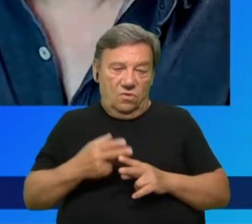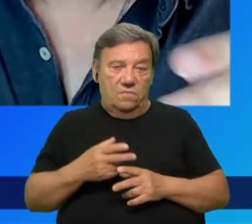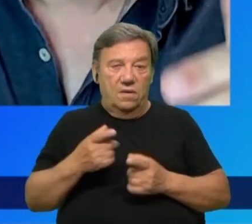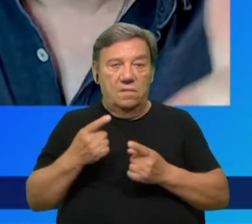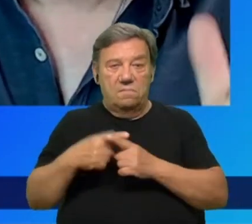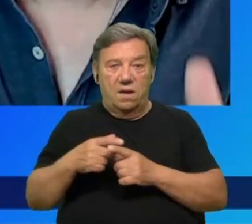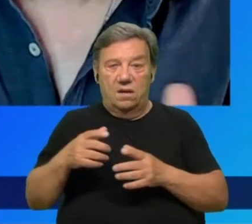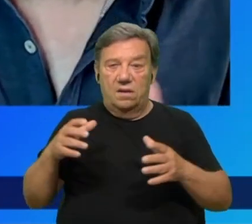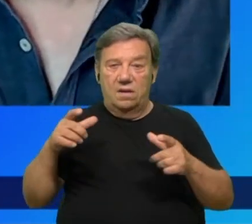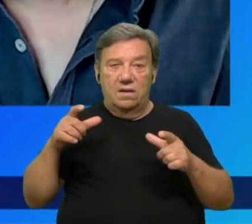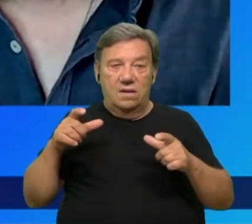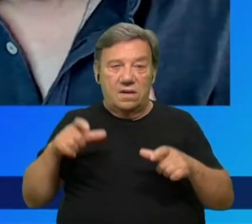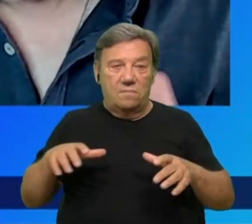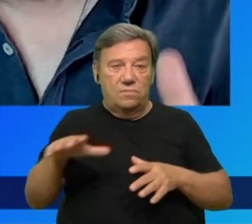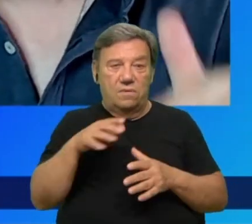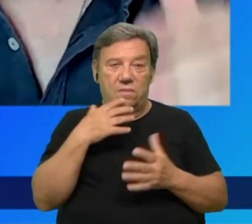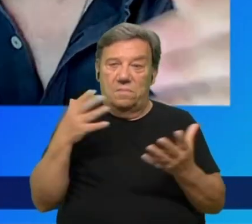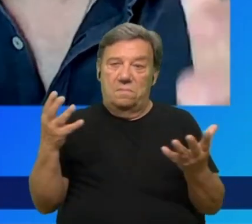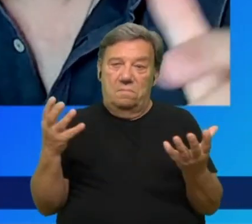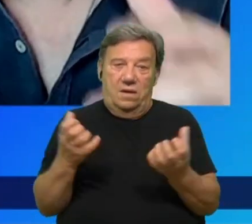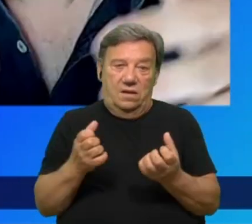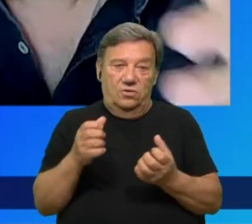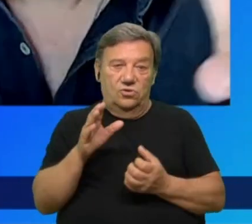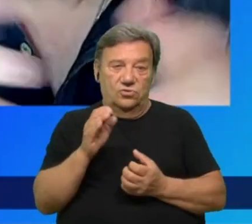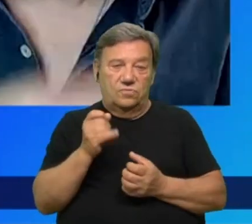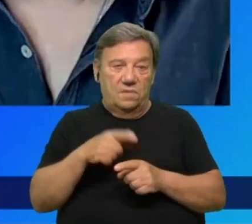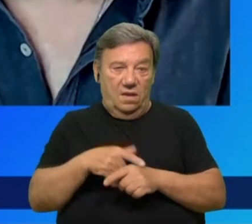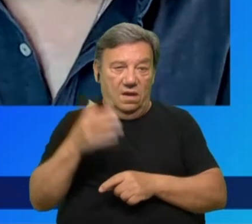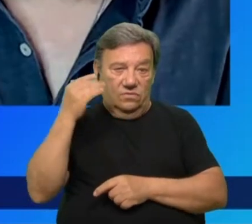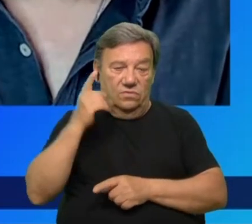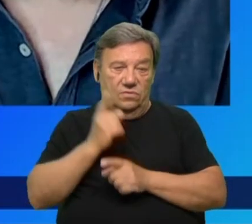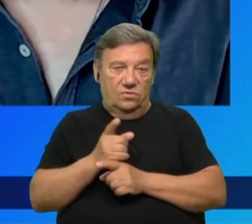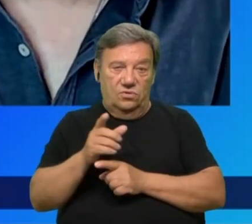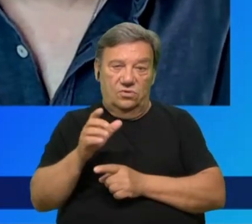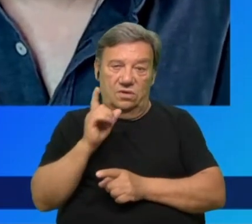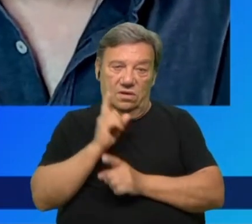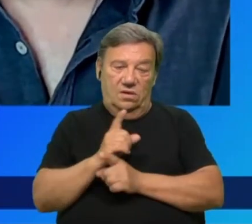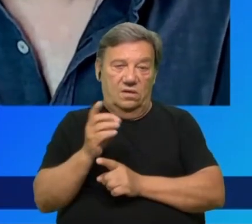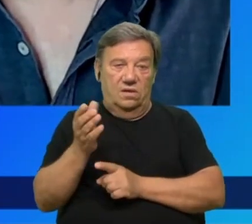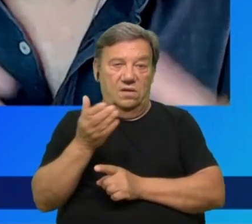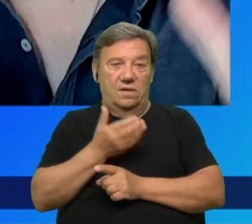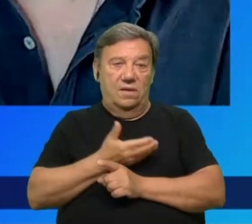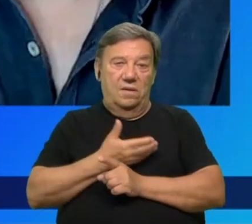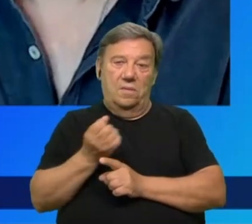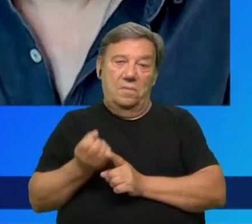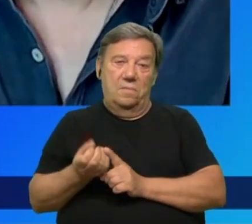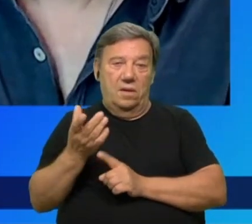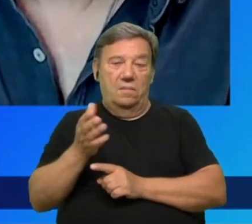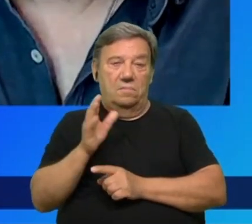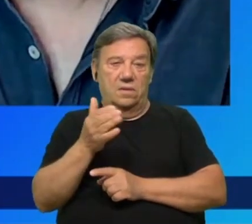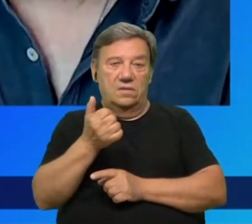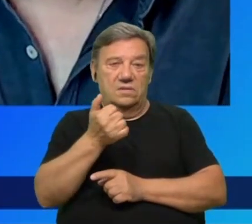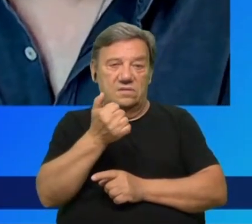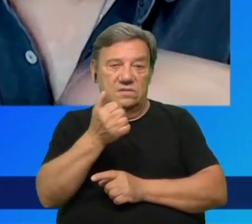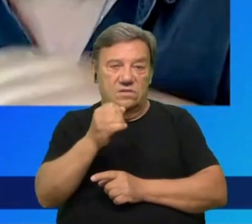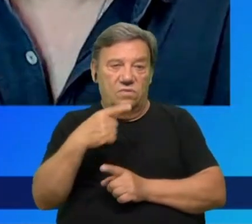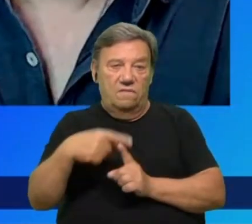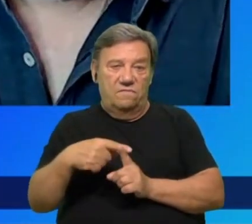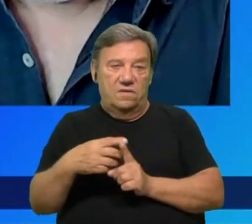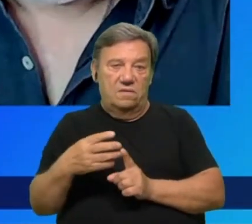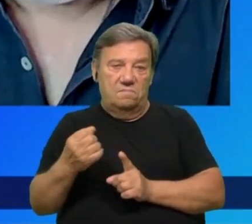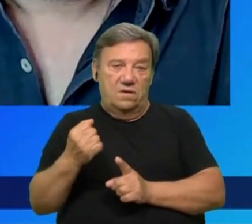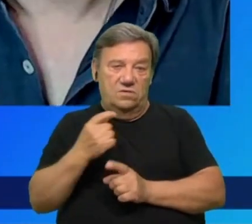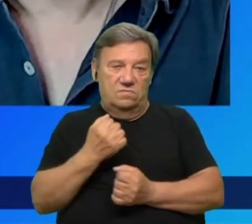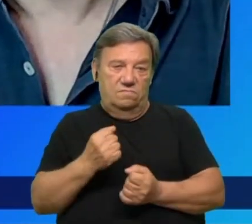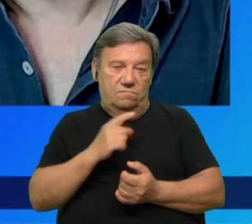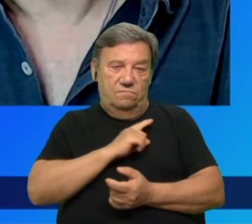campo magnético de Júpiter seria, na altura, portanto, quando Júpiter ainda era bebê, pelo menos 50 vezes mais